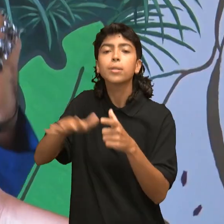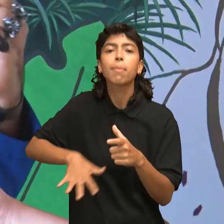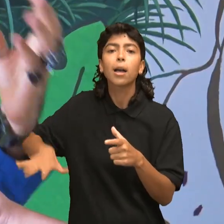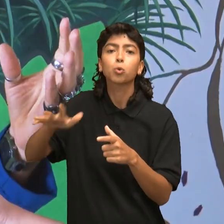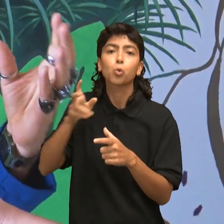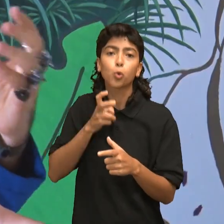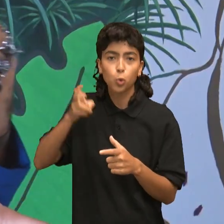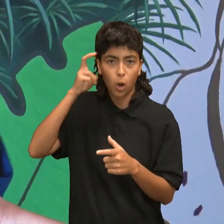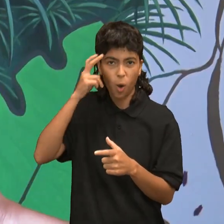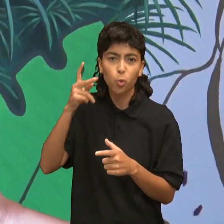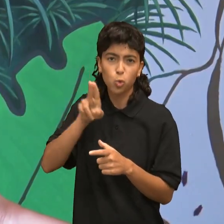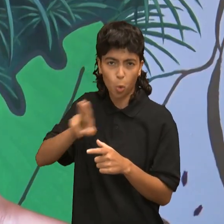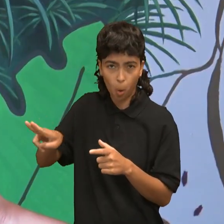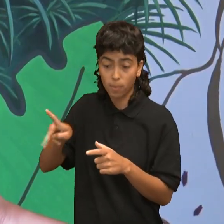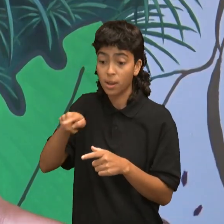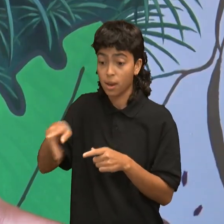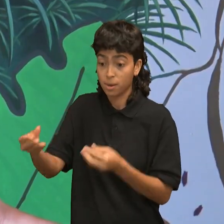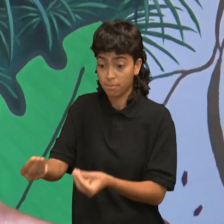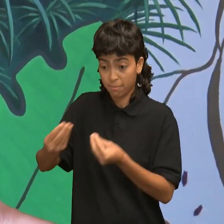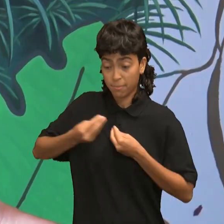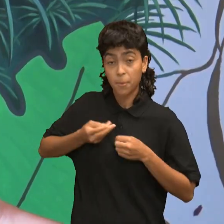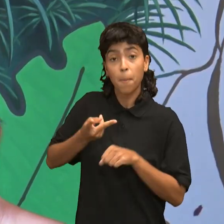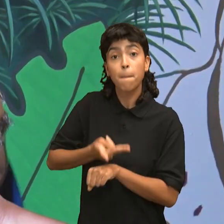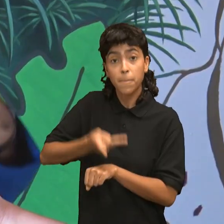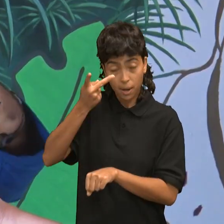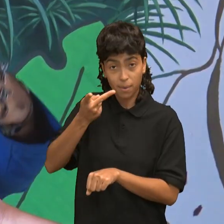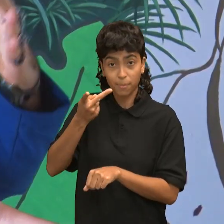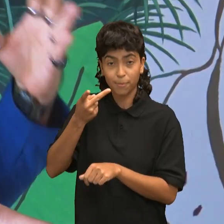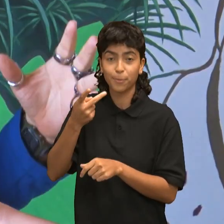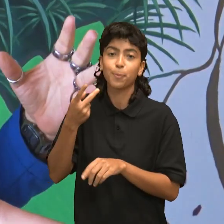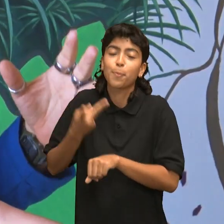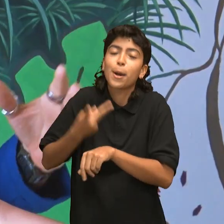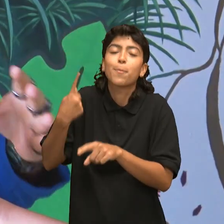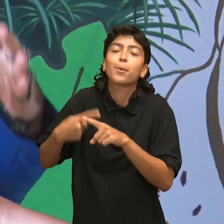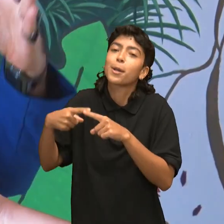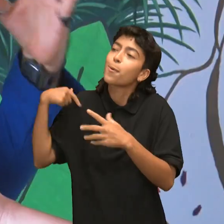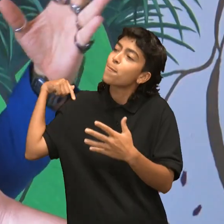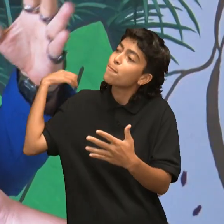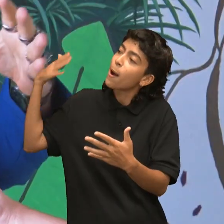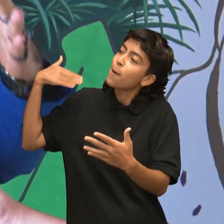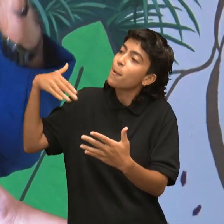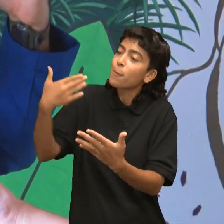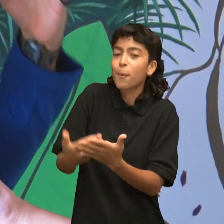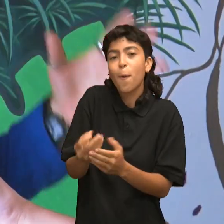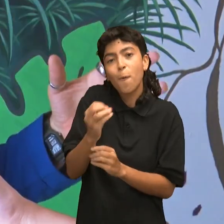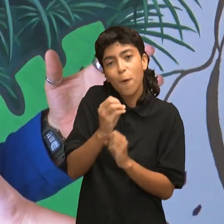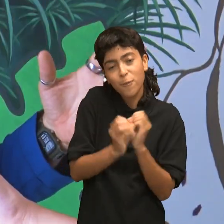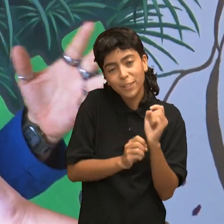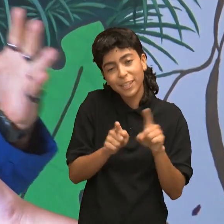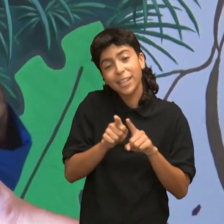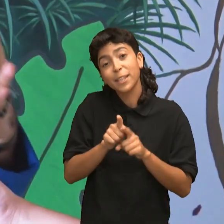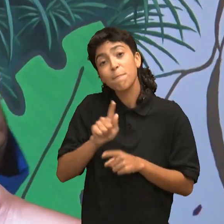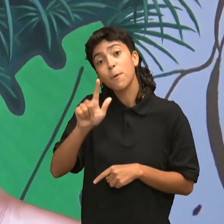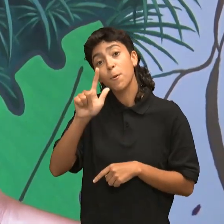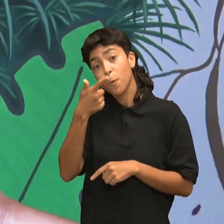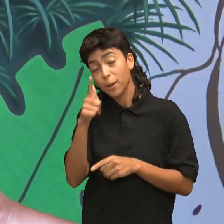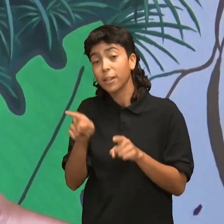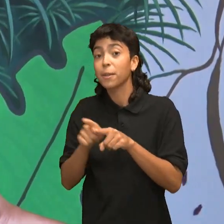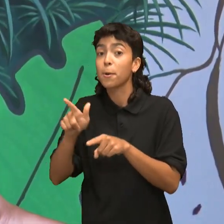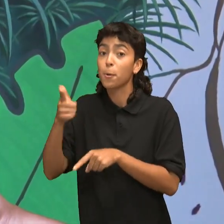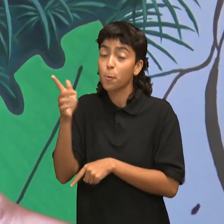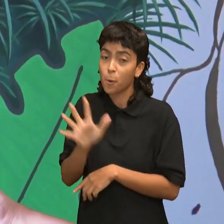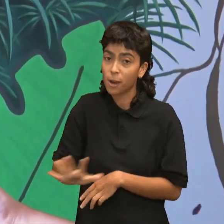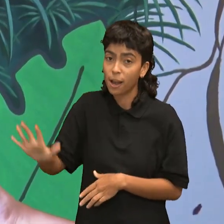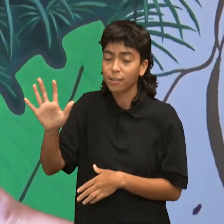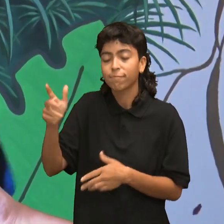maneira tão bonita essa minha trajetória no espaço da UFG, no espaço da nossa cidade e do estado. E é